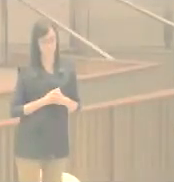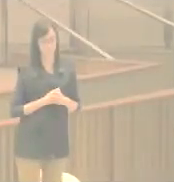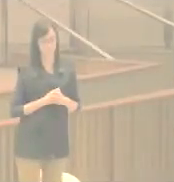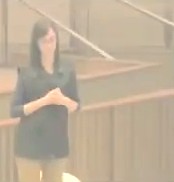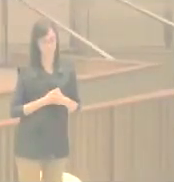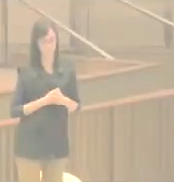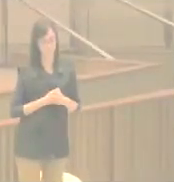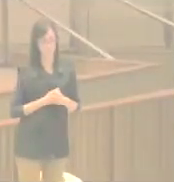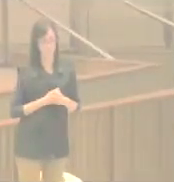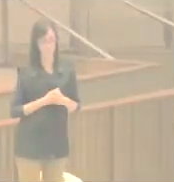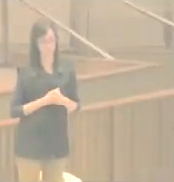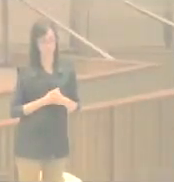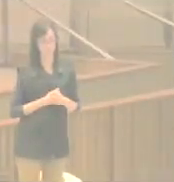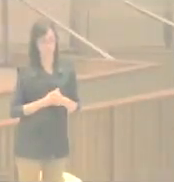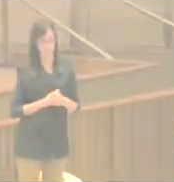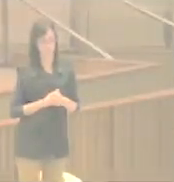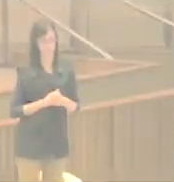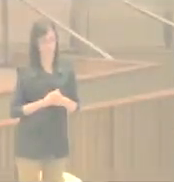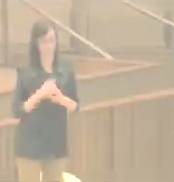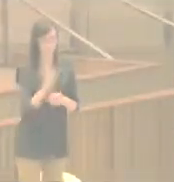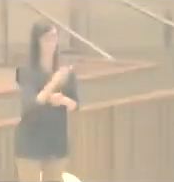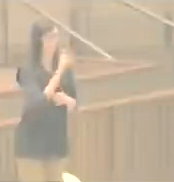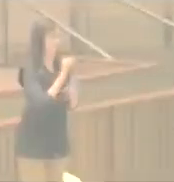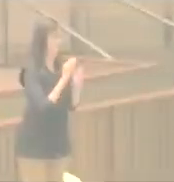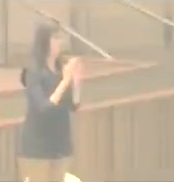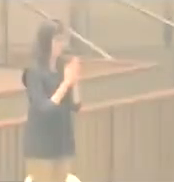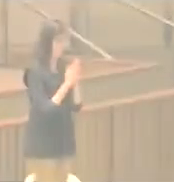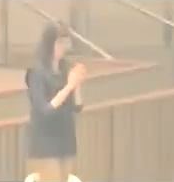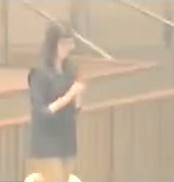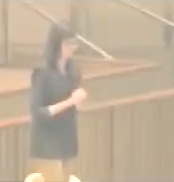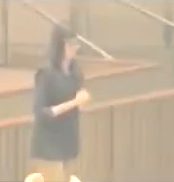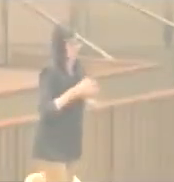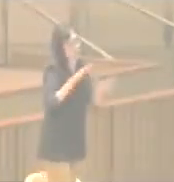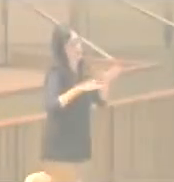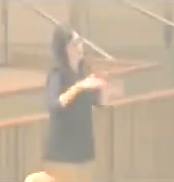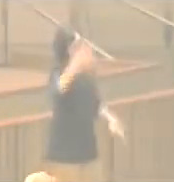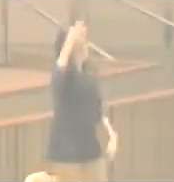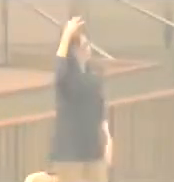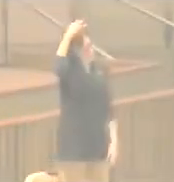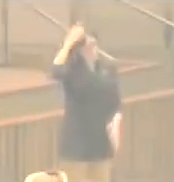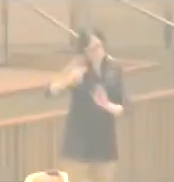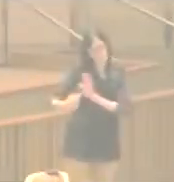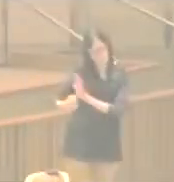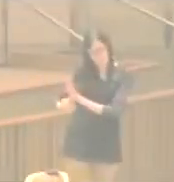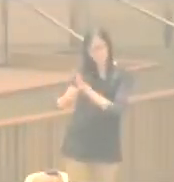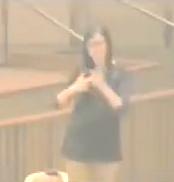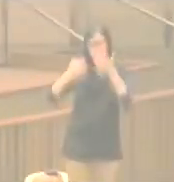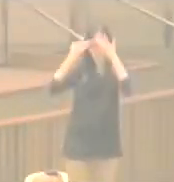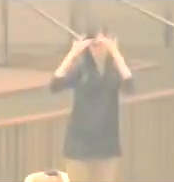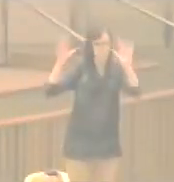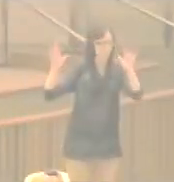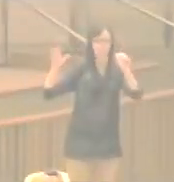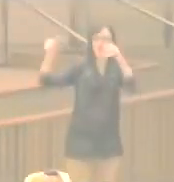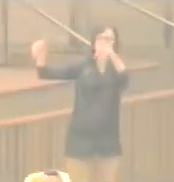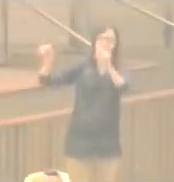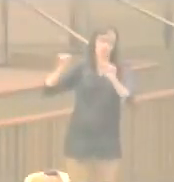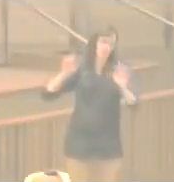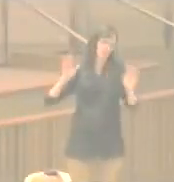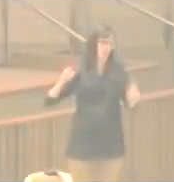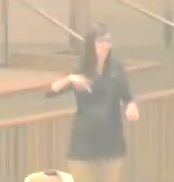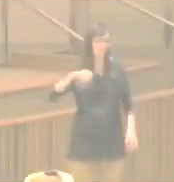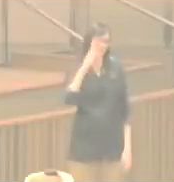a gente vai orar juntos aqui. Alguma coisa o Espírito Santo mostrou para você, eu não sei o que foi, só